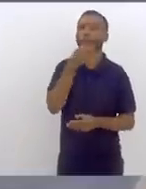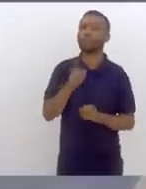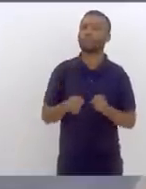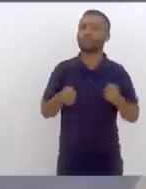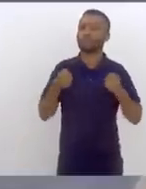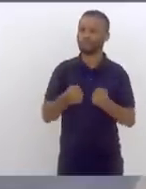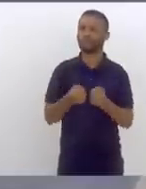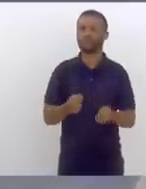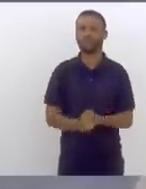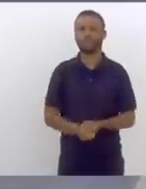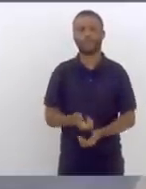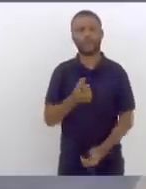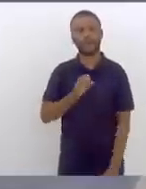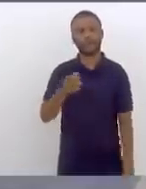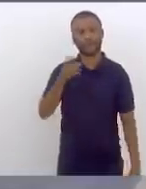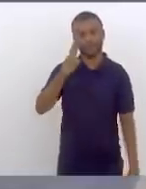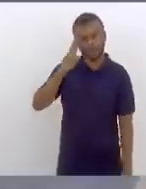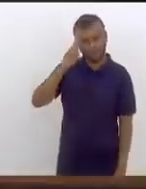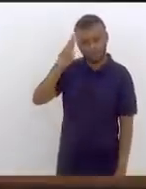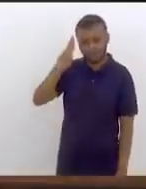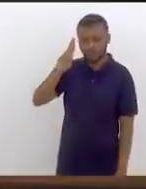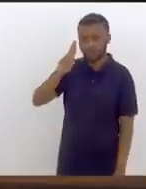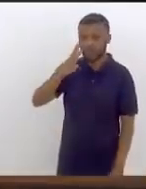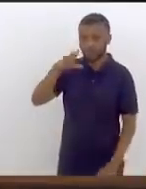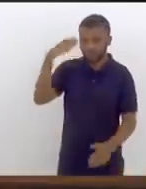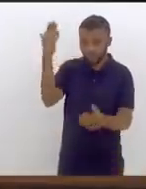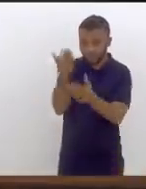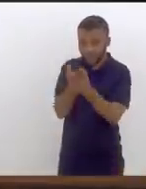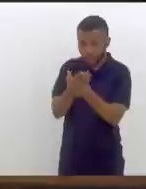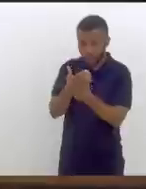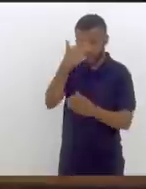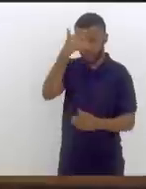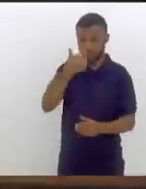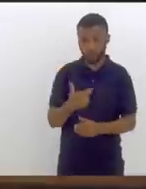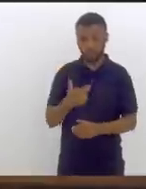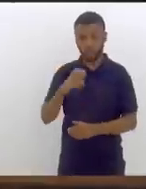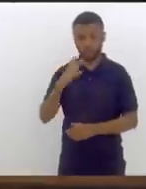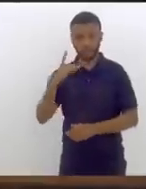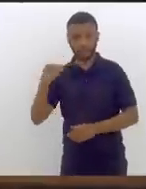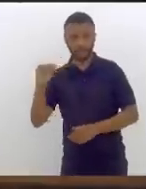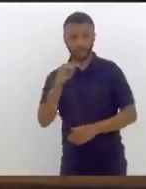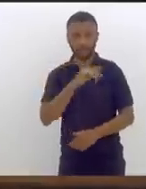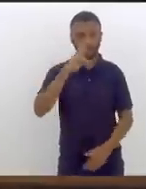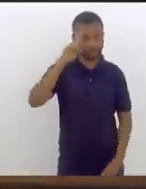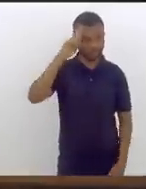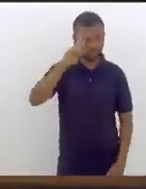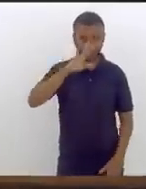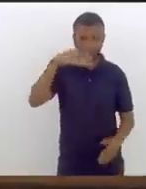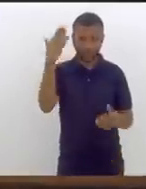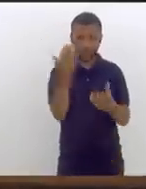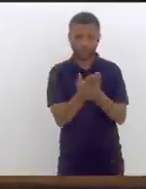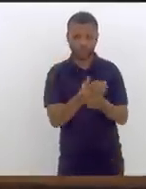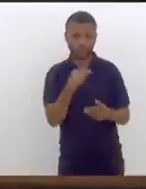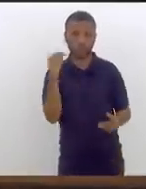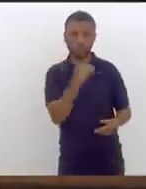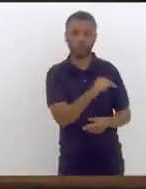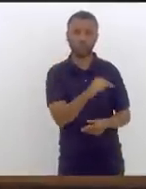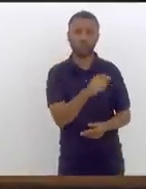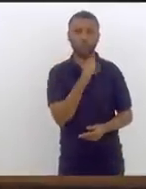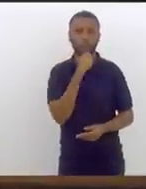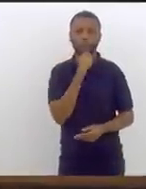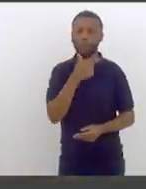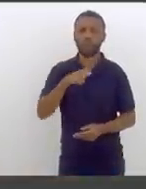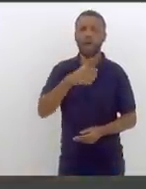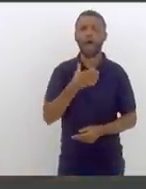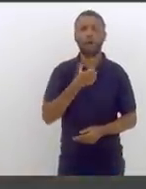se o corregedor respondesse no seu CPF e o seu Comandante geral respondesse no seu CPF nós não teríamos tanta